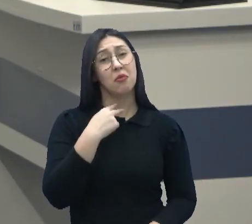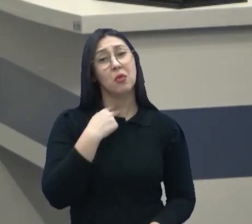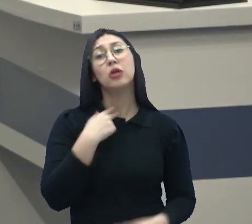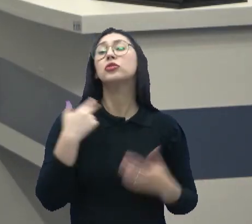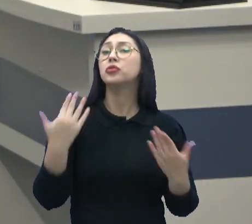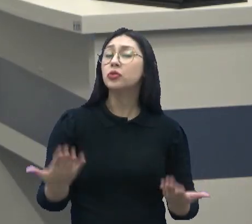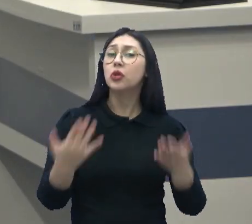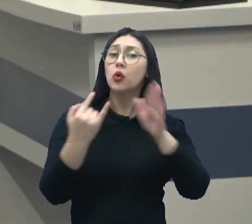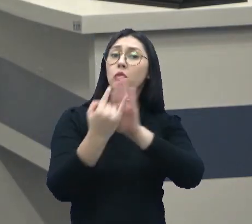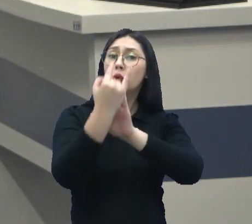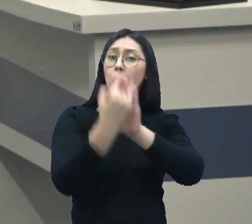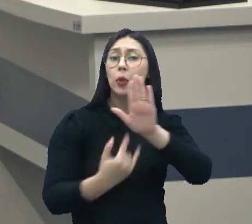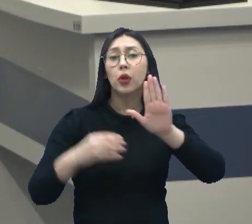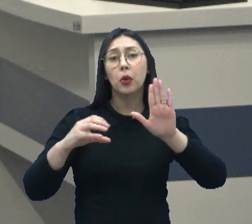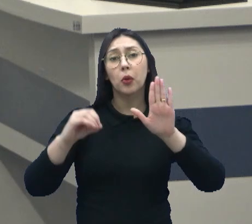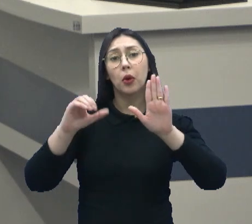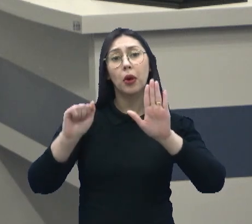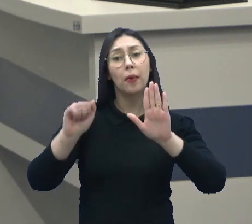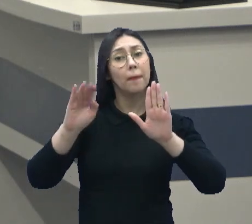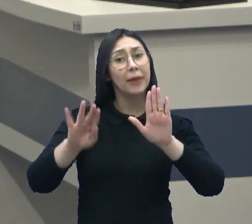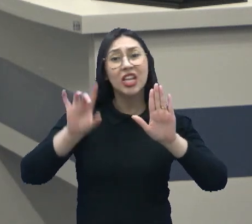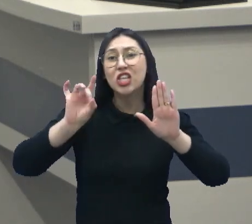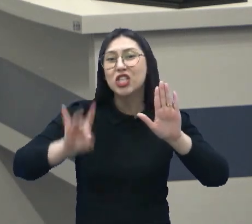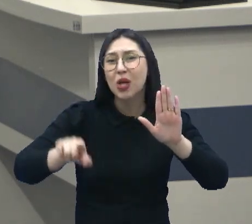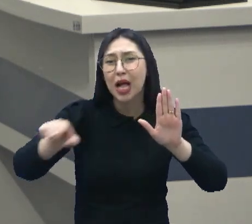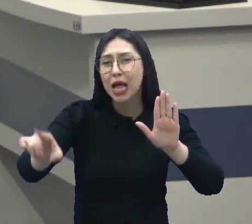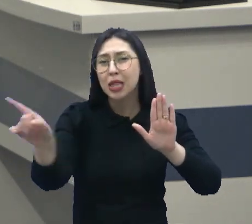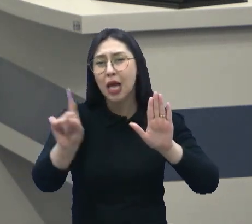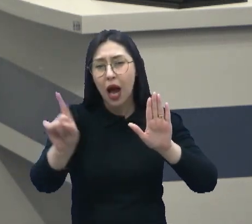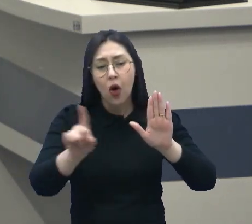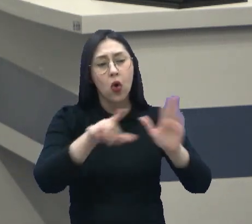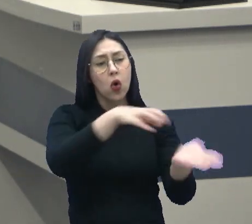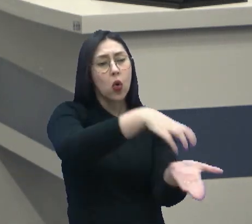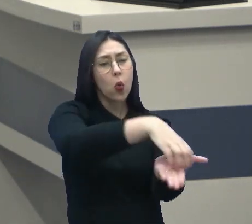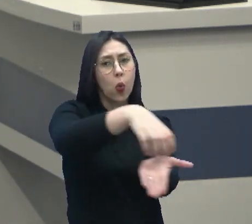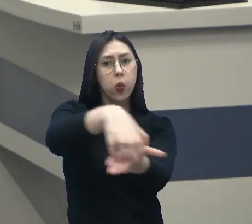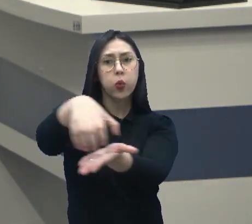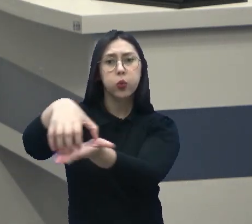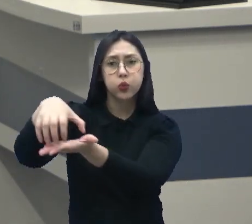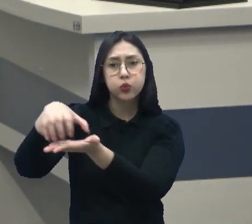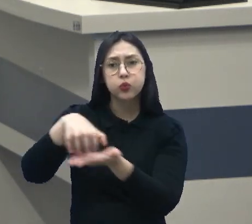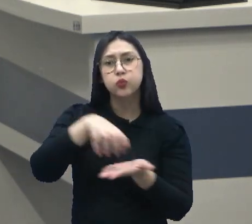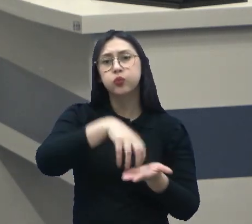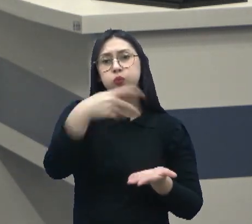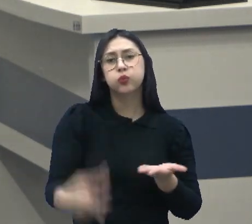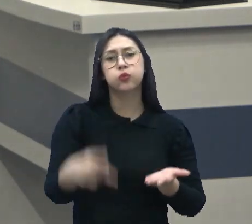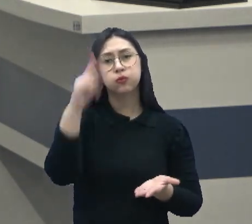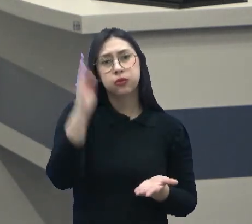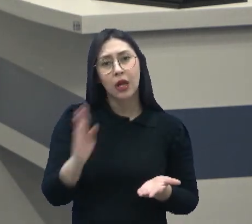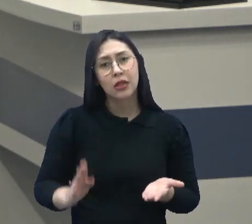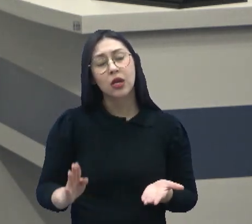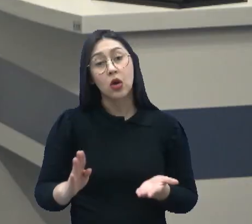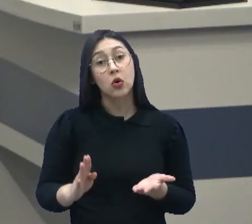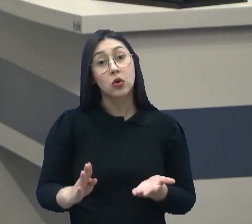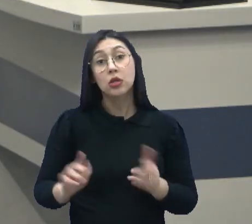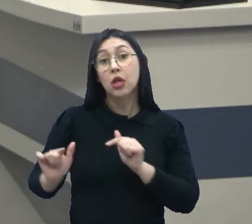documento da OAB não é só da OAB, é de várias instituições brasileiras nessa mesma defesa,